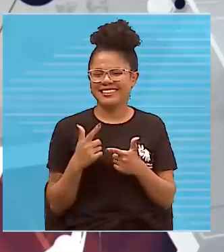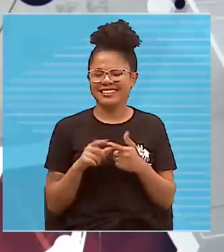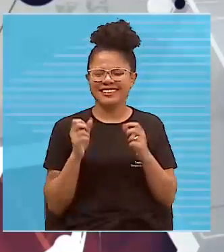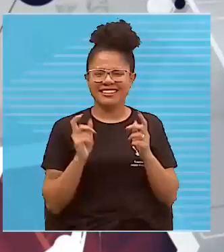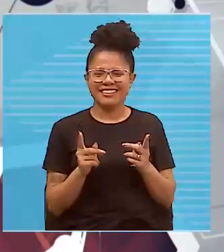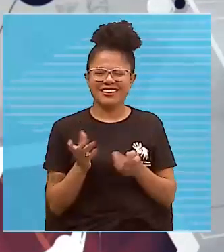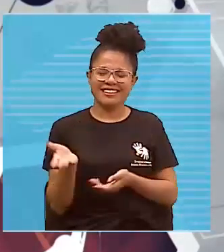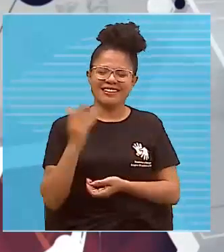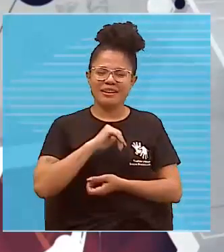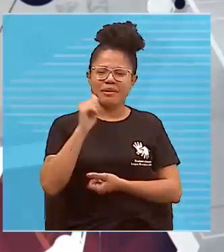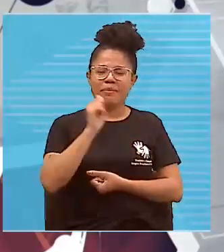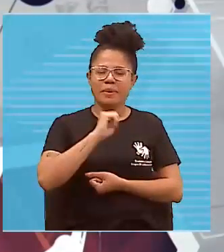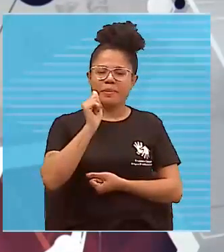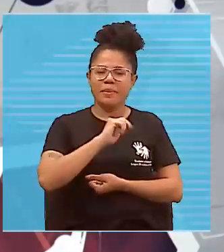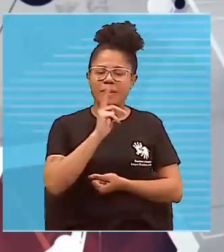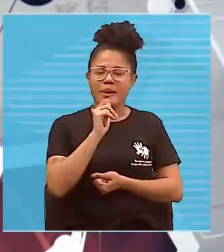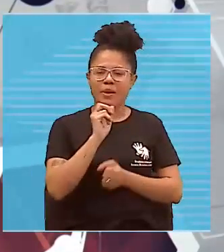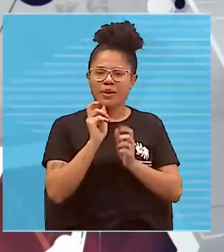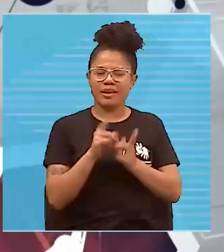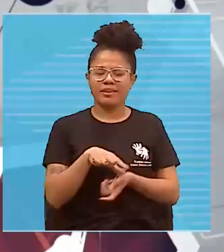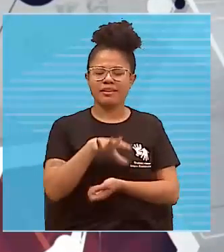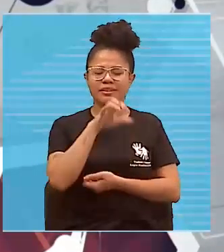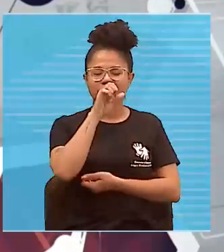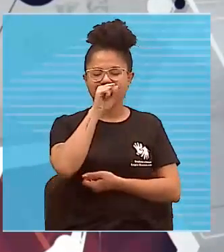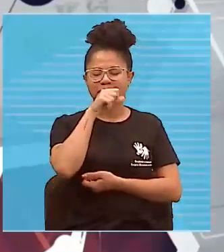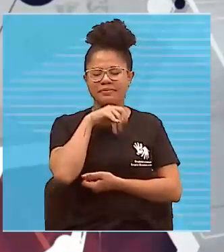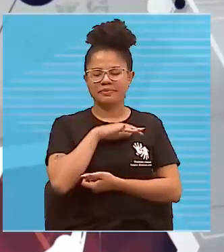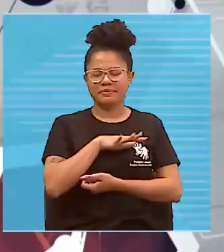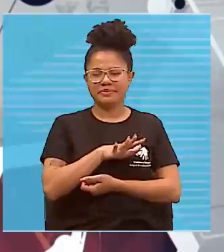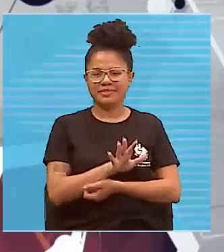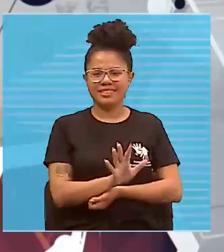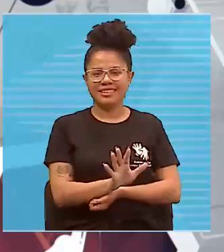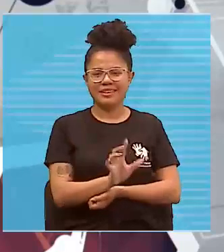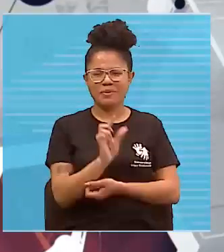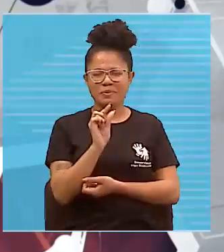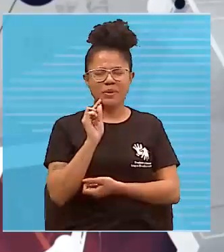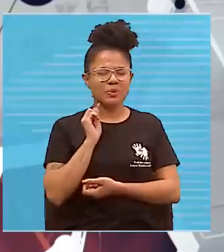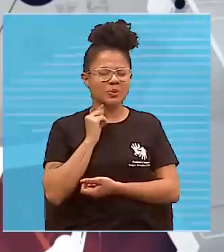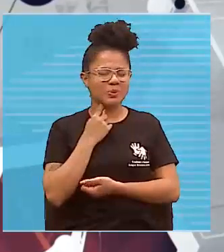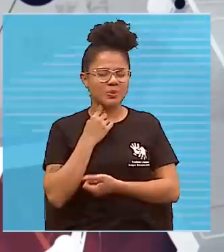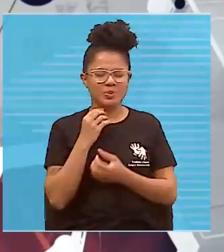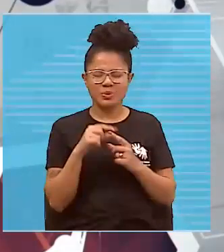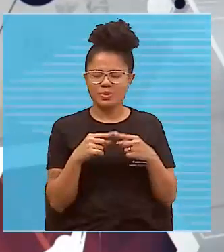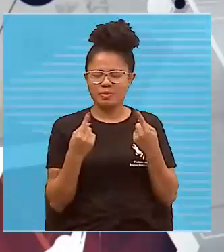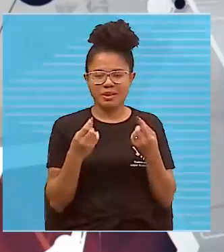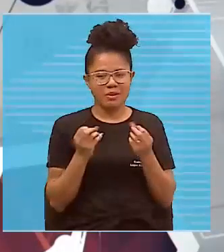Lagoinha. Vamos tomar uma água, respirar um arzinho um pouco poluído, mas fazer o